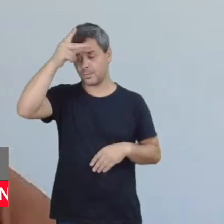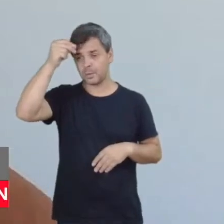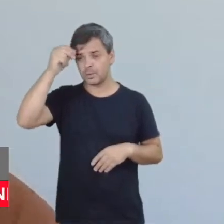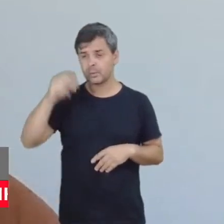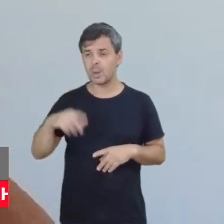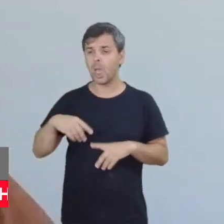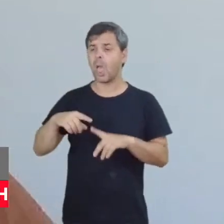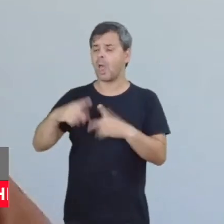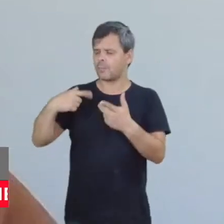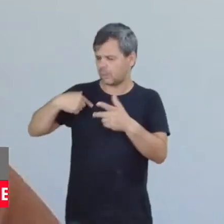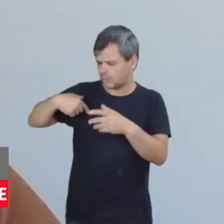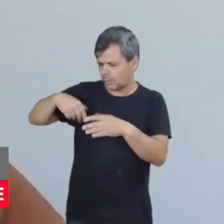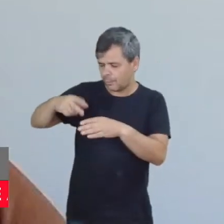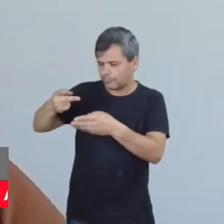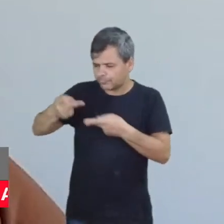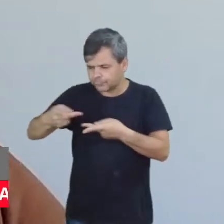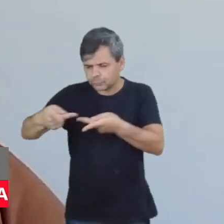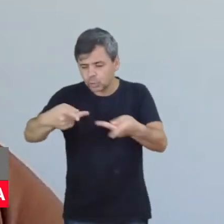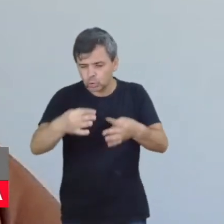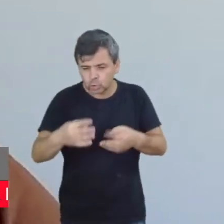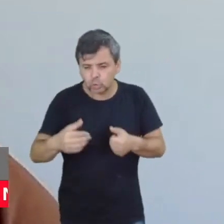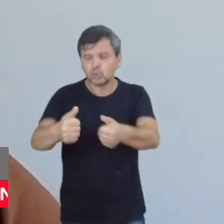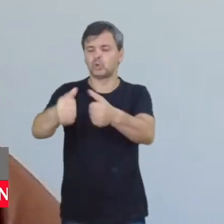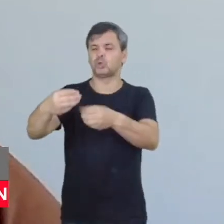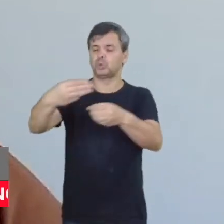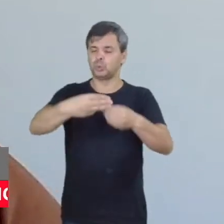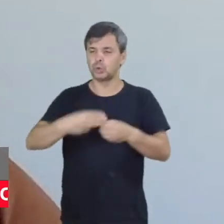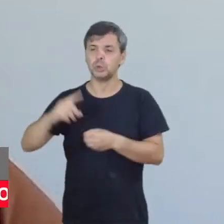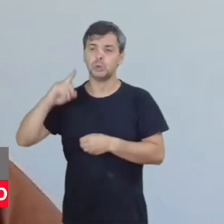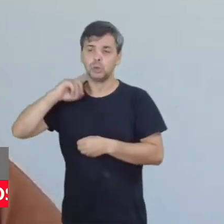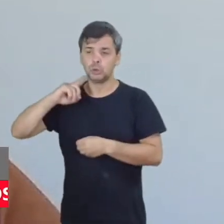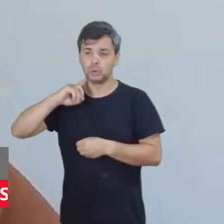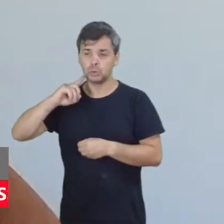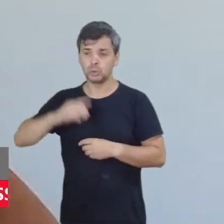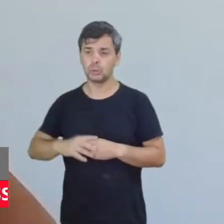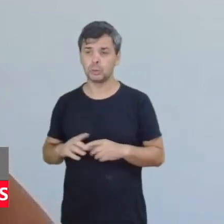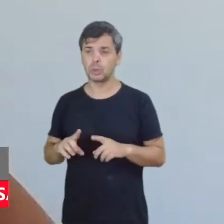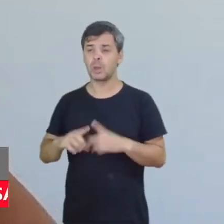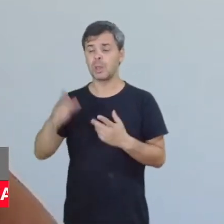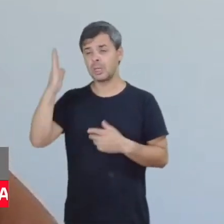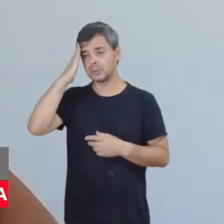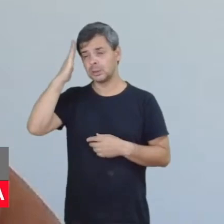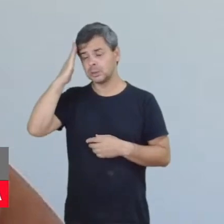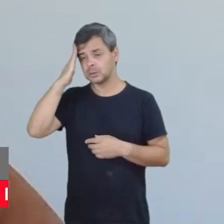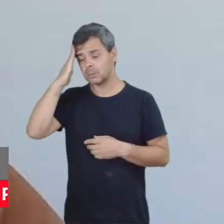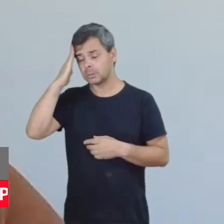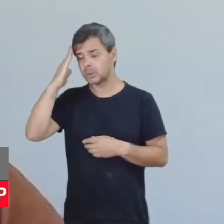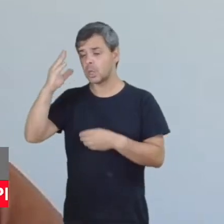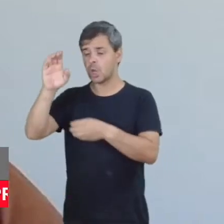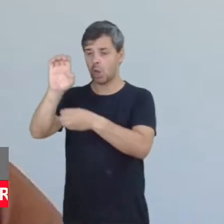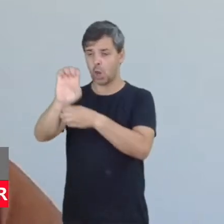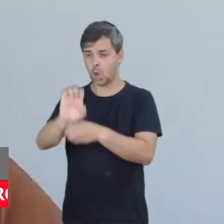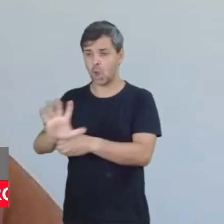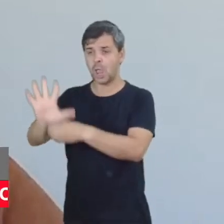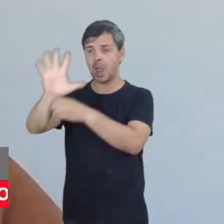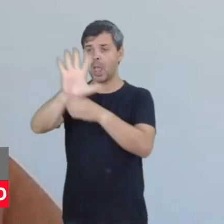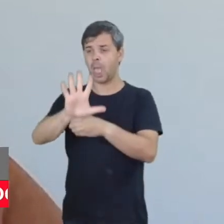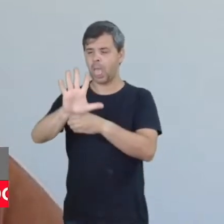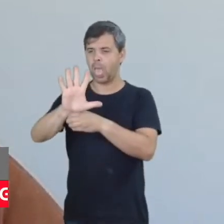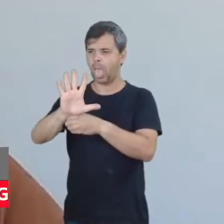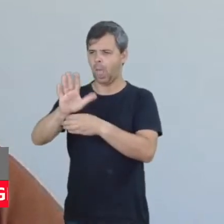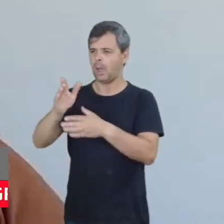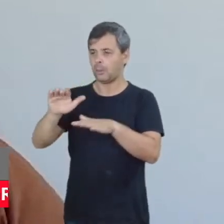seja, ela fez uma rodada muito boa ali em Minas Gerais. Minas Gerais, vocês sabem que é o estado que é o fiel da balança